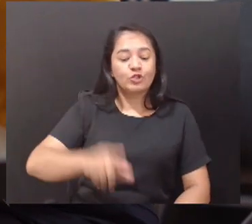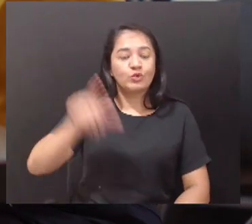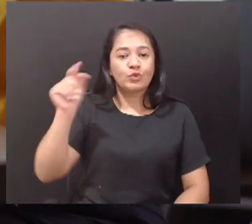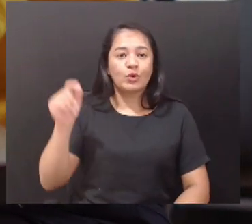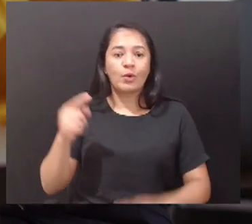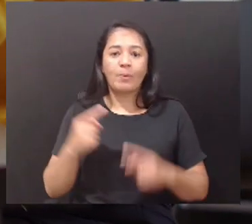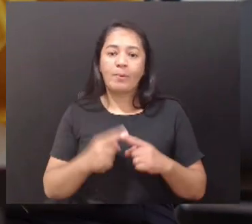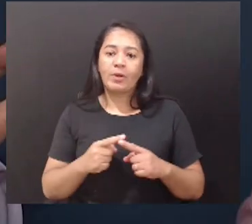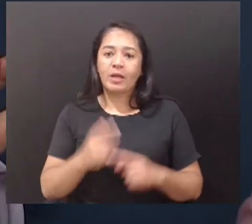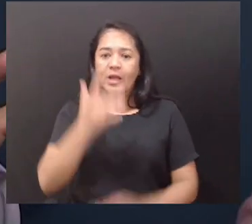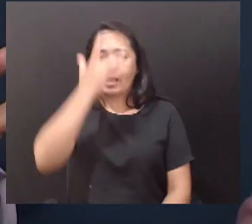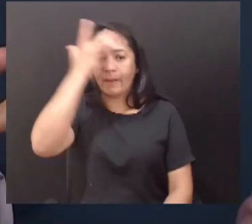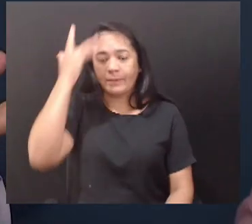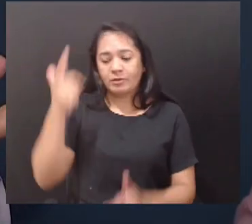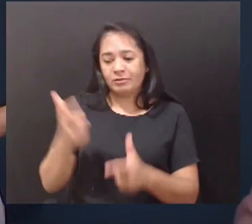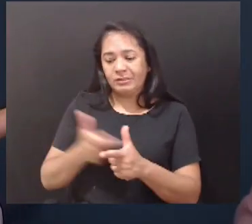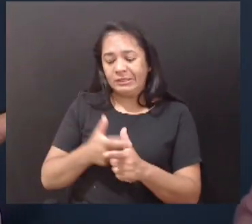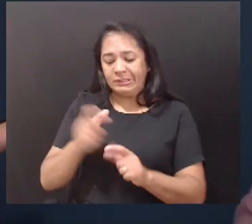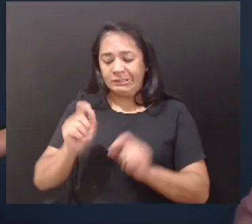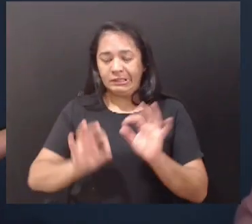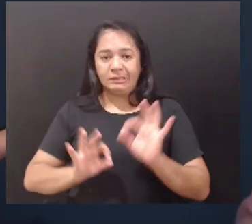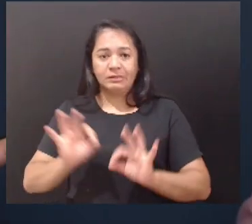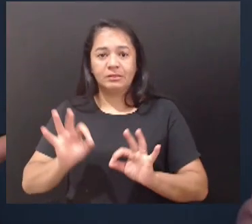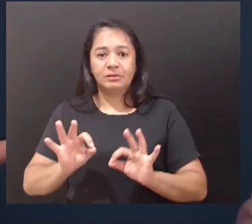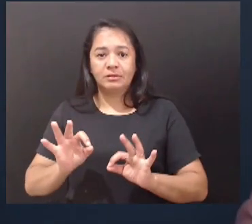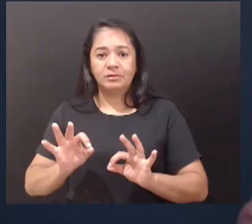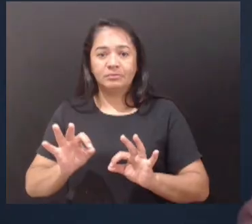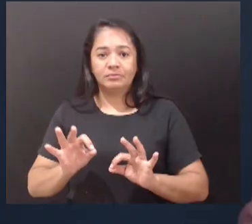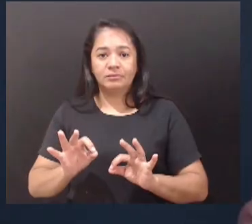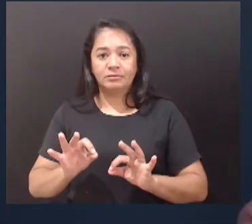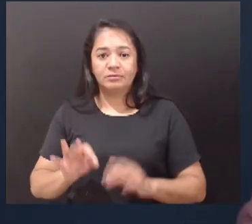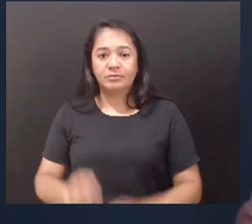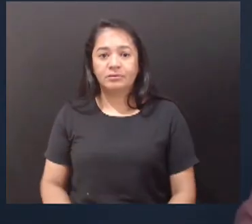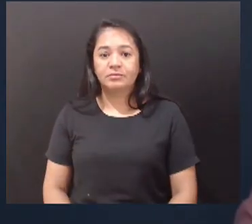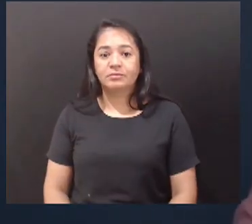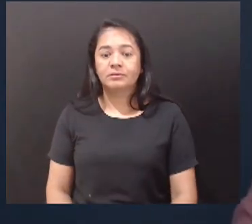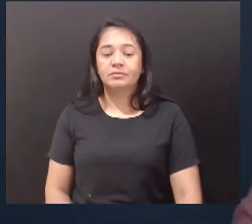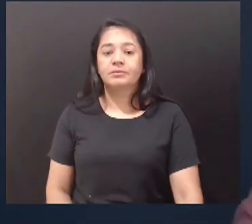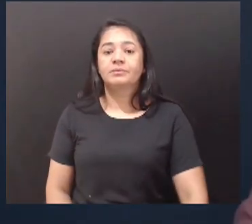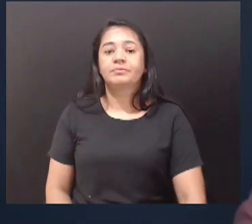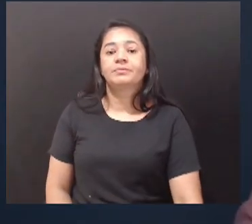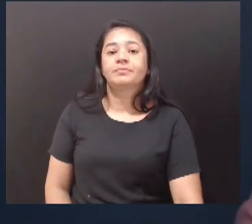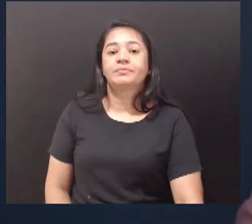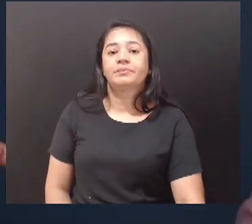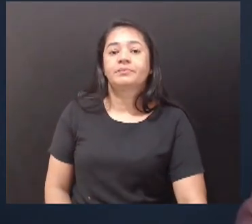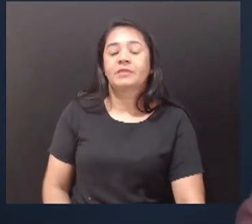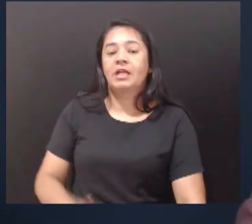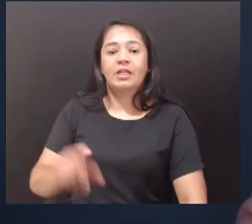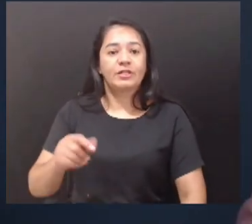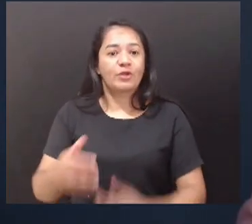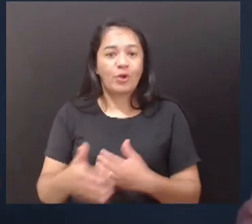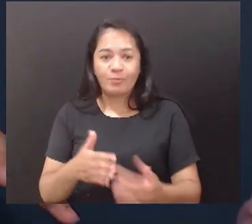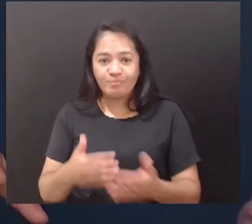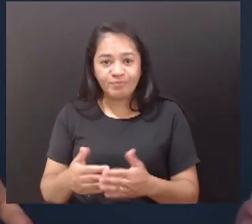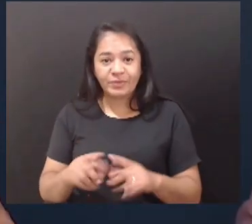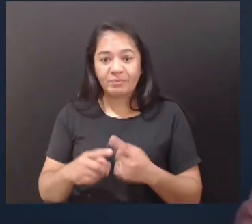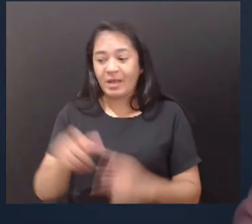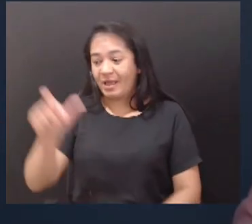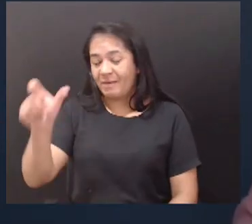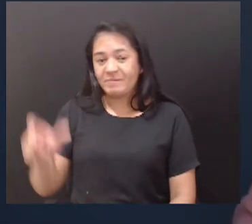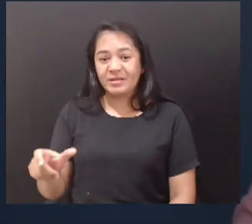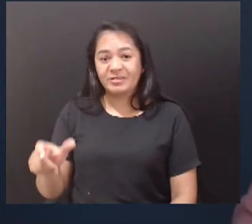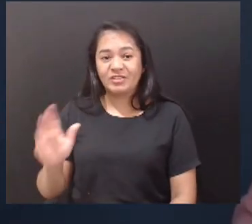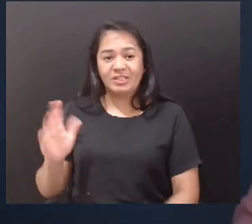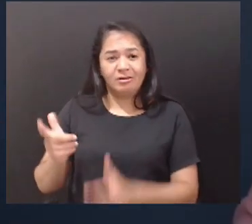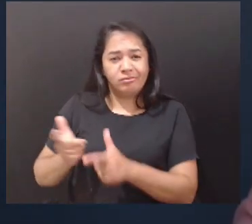pessoa que está com a dívida desorganizada e ela investe o dinheiro dela, ela cria essa facilidade de escolher para determinadas situações. Já uma pessoa que ela já está